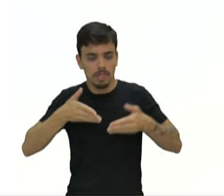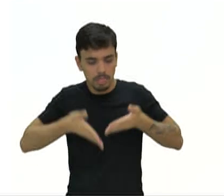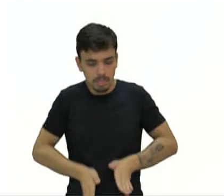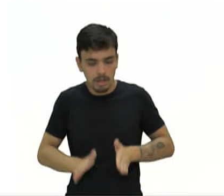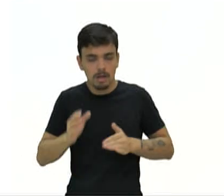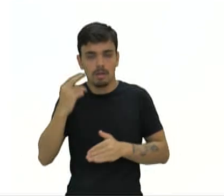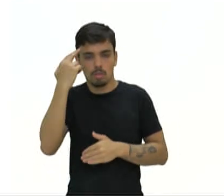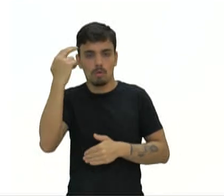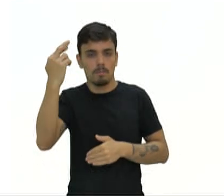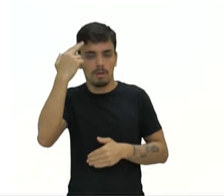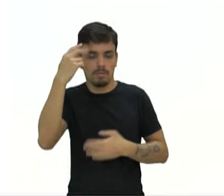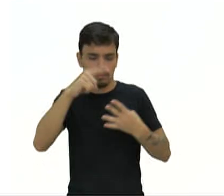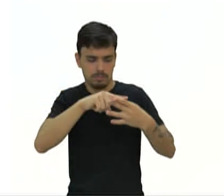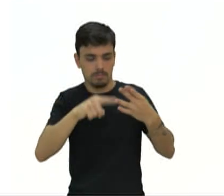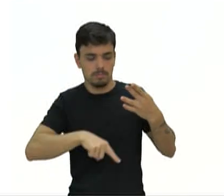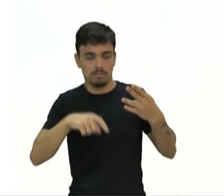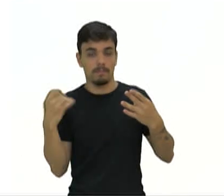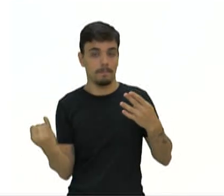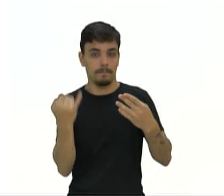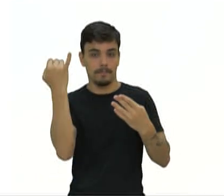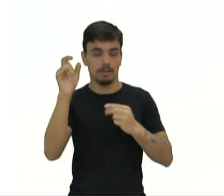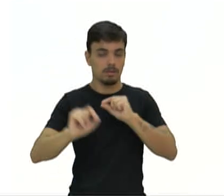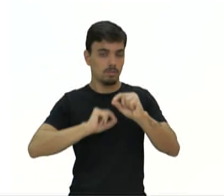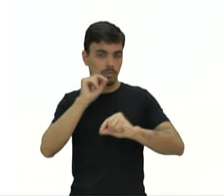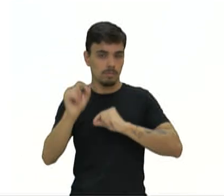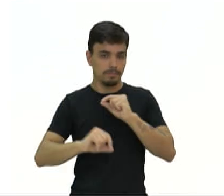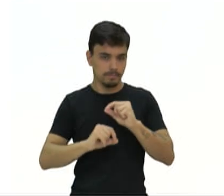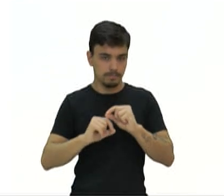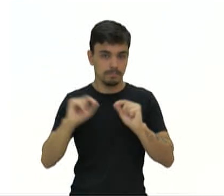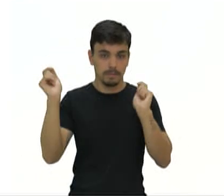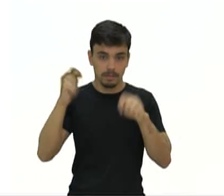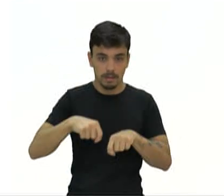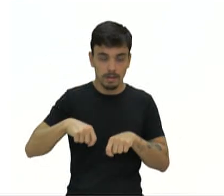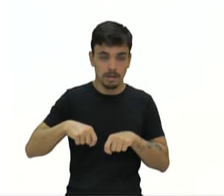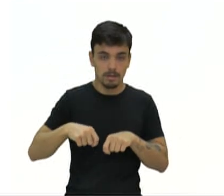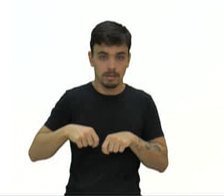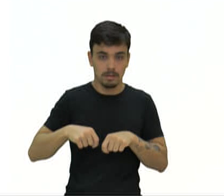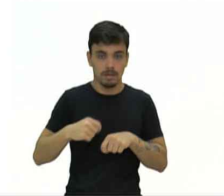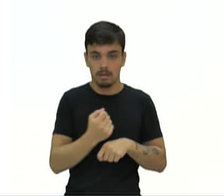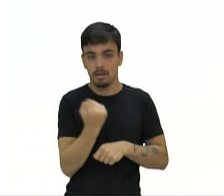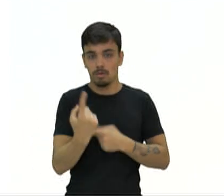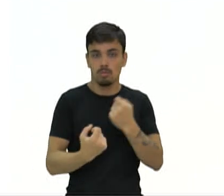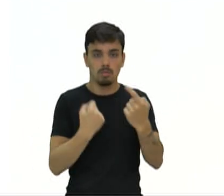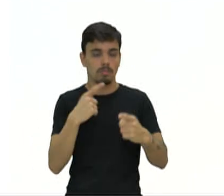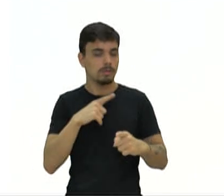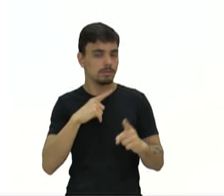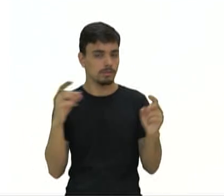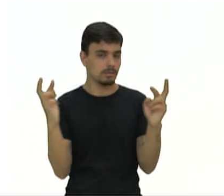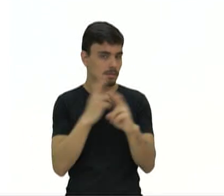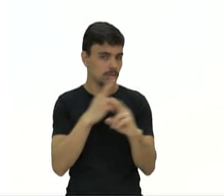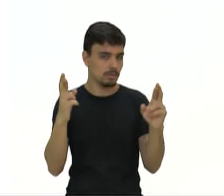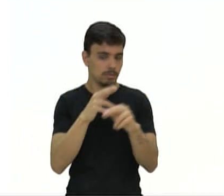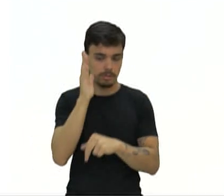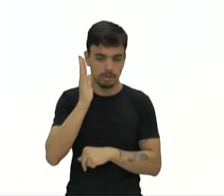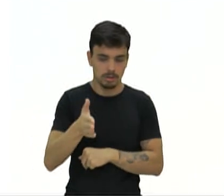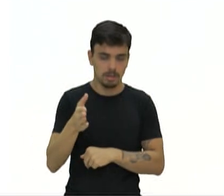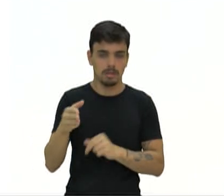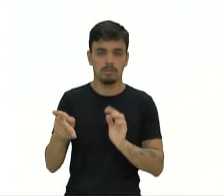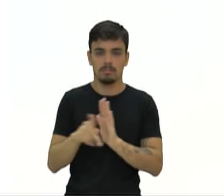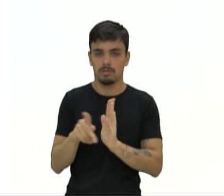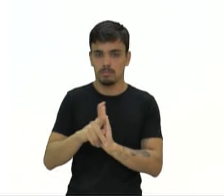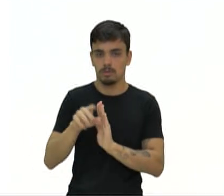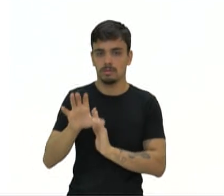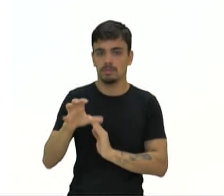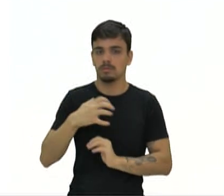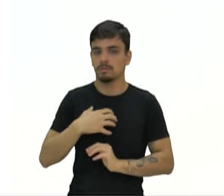algumas condições são essenciais. Dentre as condições citadas abaixo, algumas dessas são relacionadas diretamente com esse tipo de